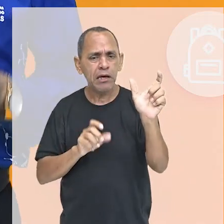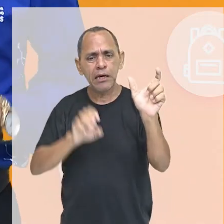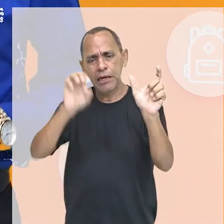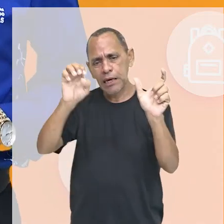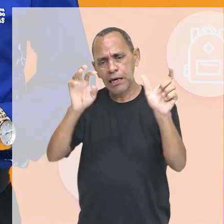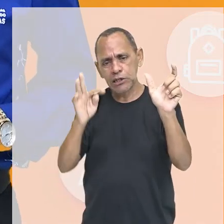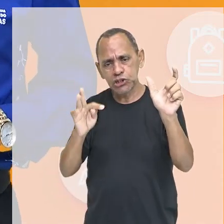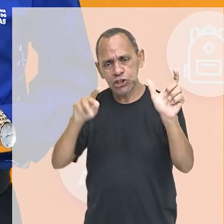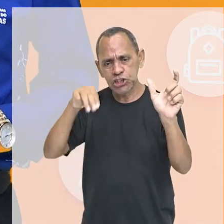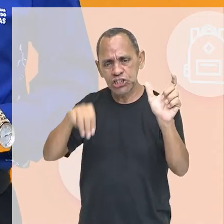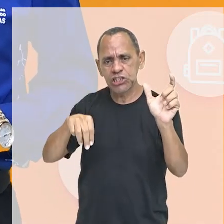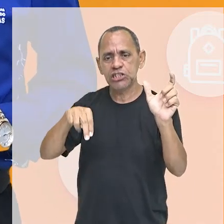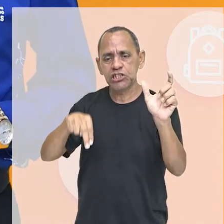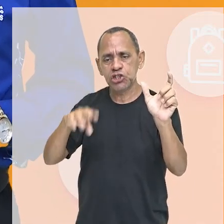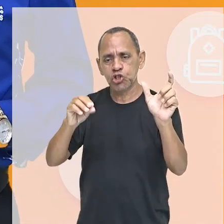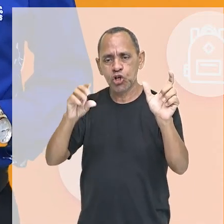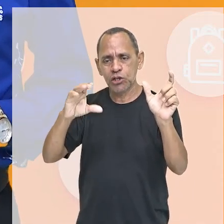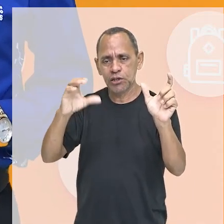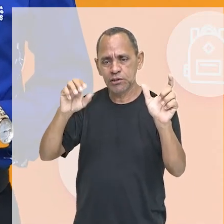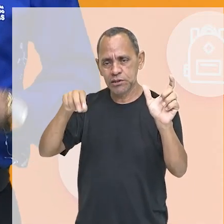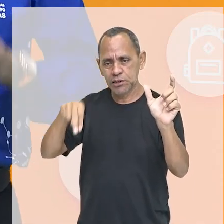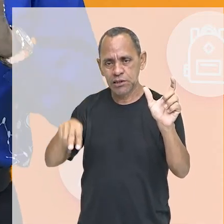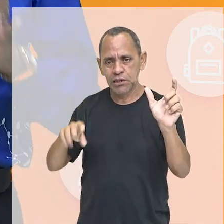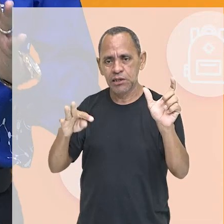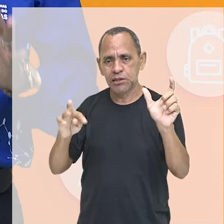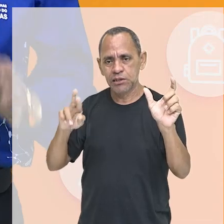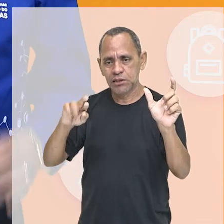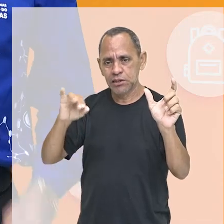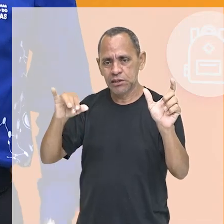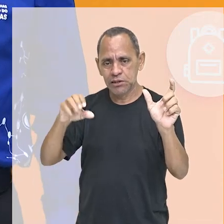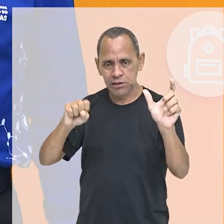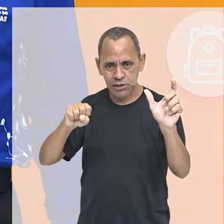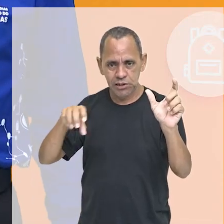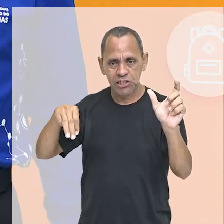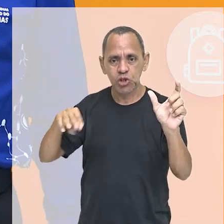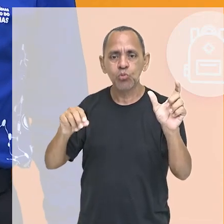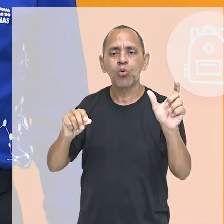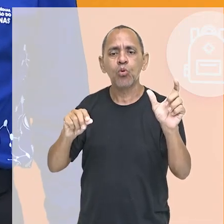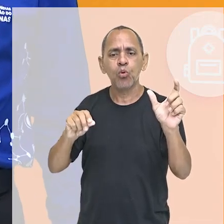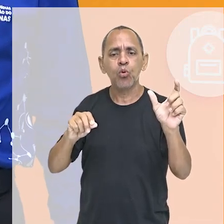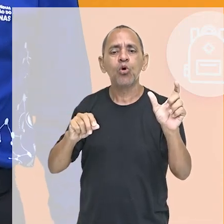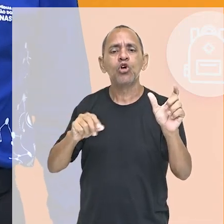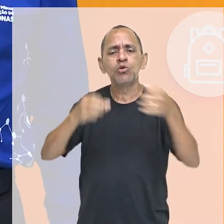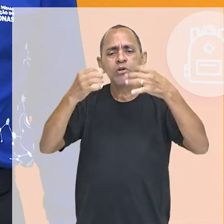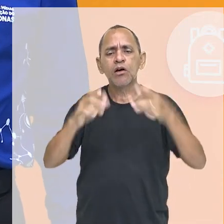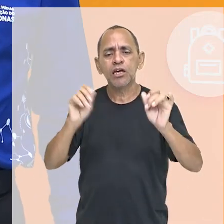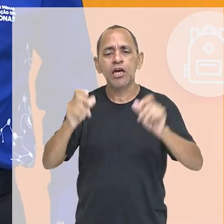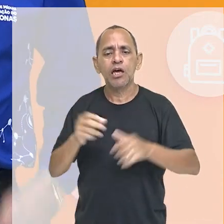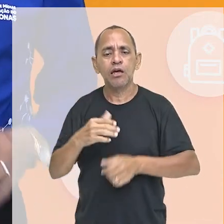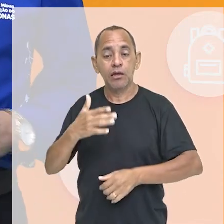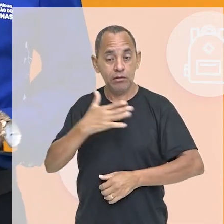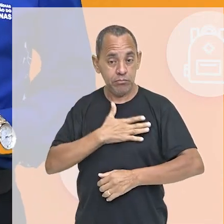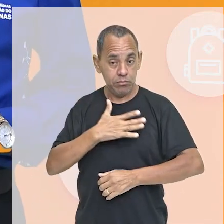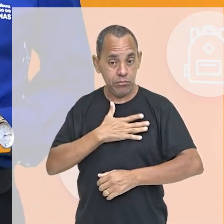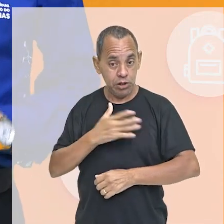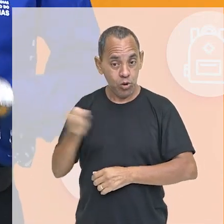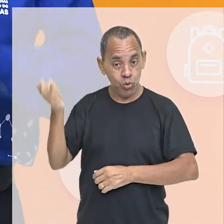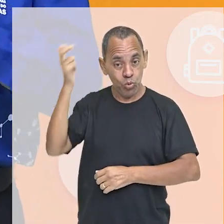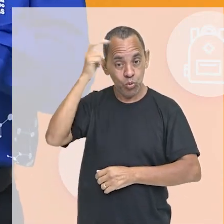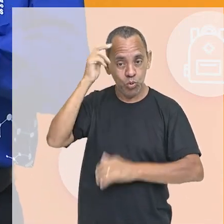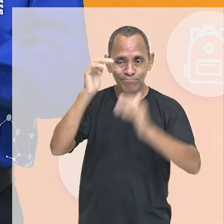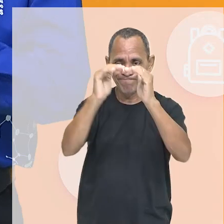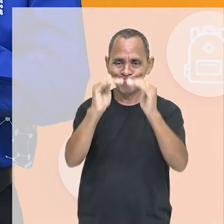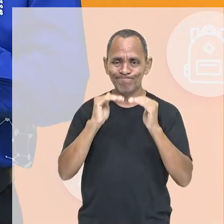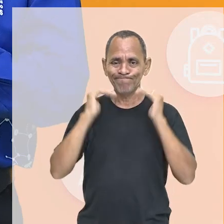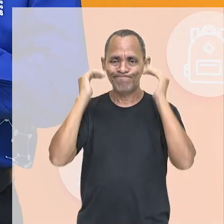vocês o que significa etnocentrismo. É dizer que a minha cultura é superior à sua,